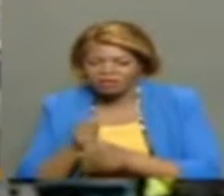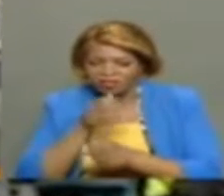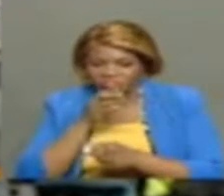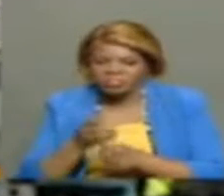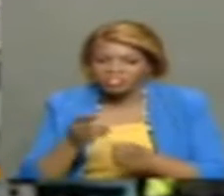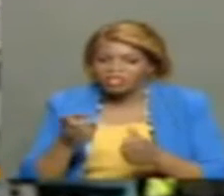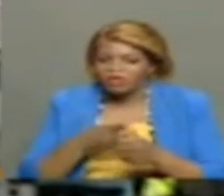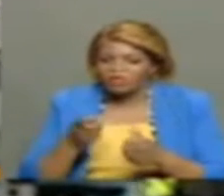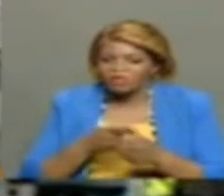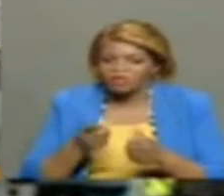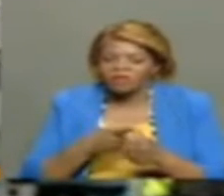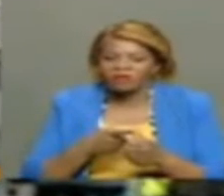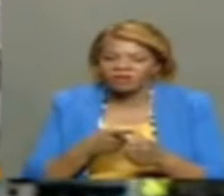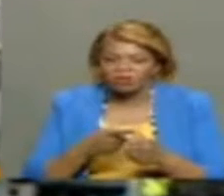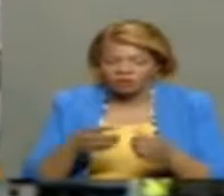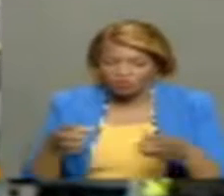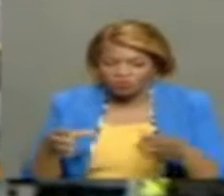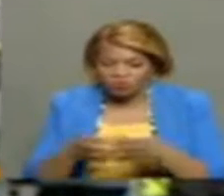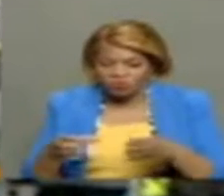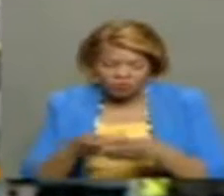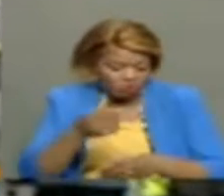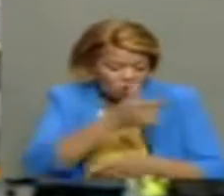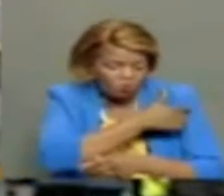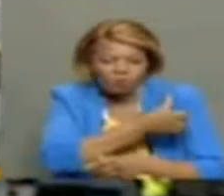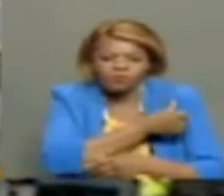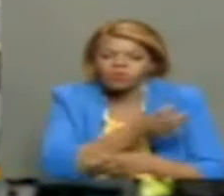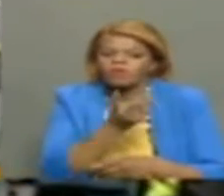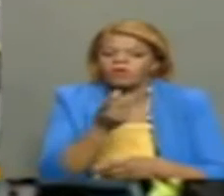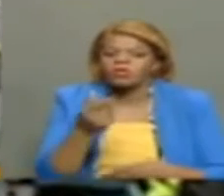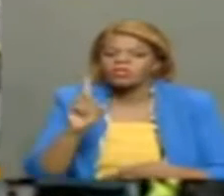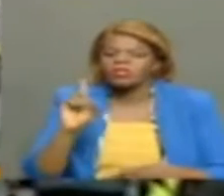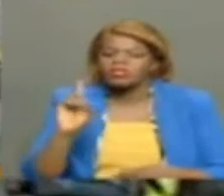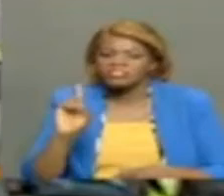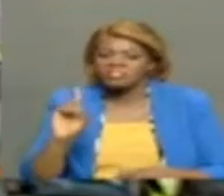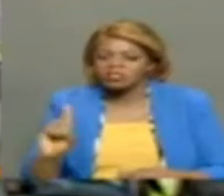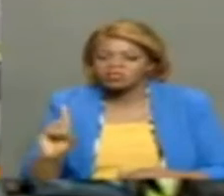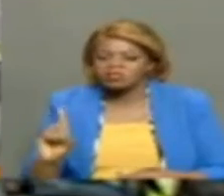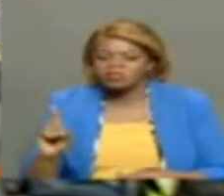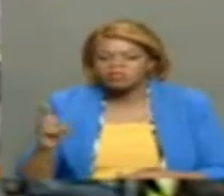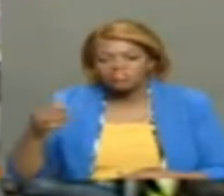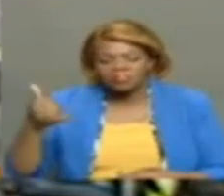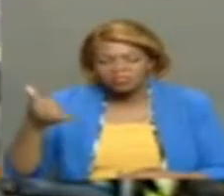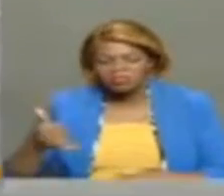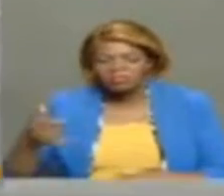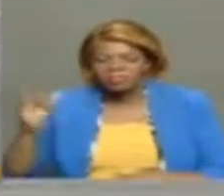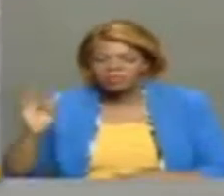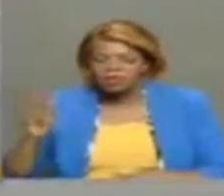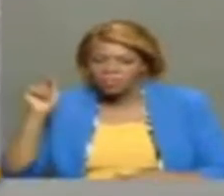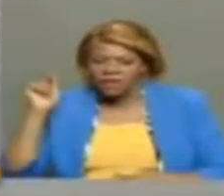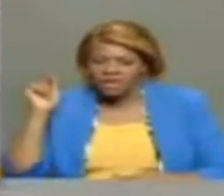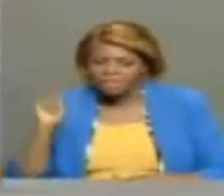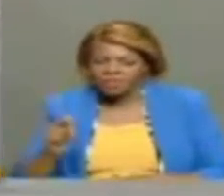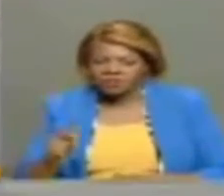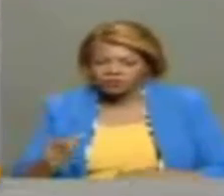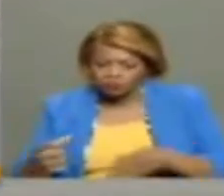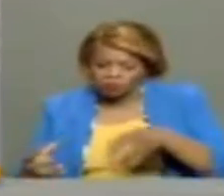624 mil doses para inocular 6 milhões e 400 mil pessoas. O país começa